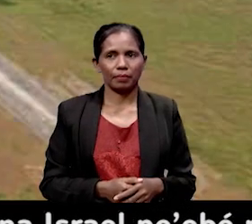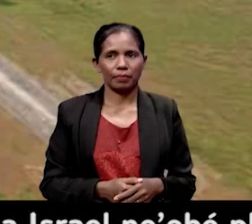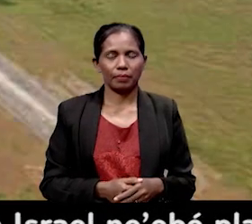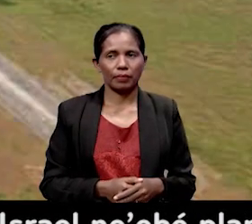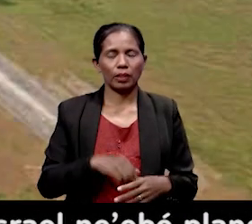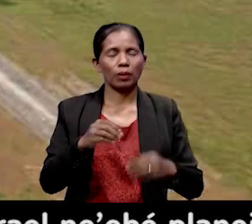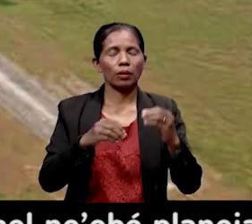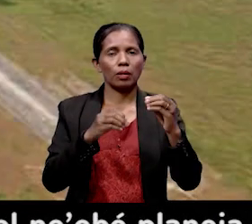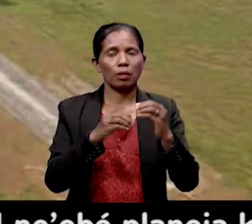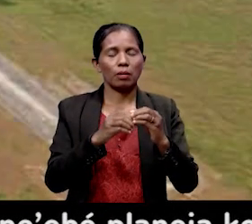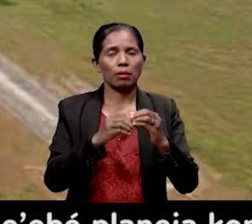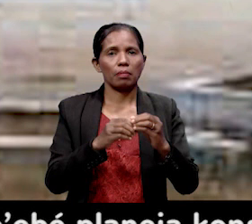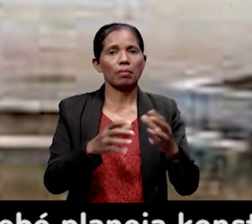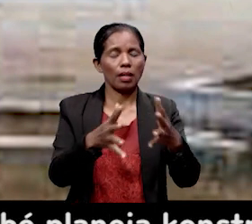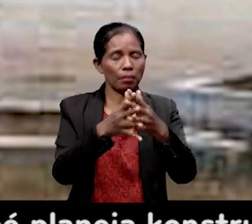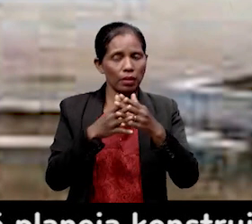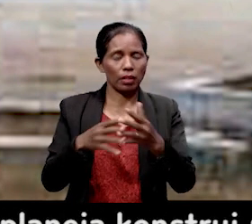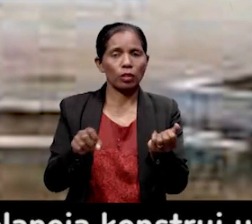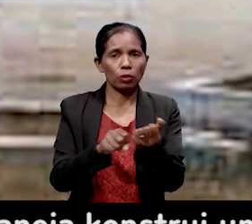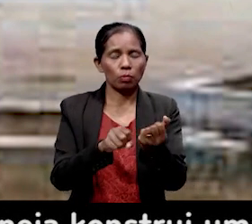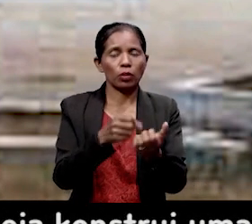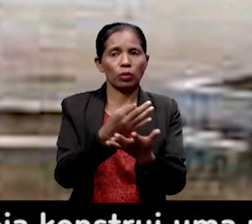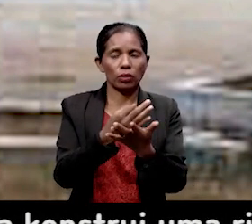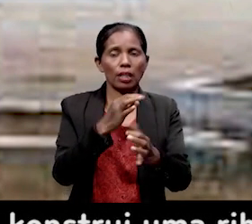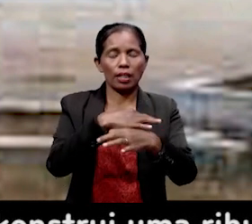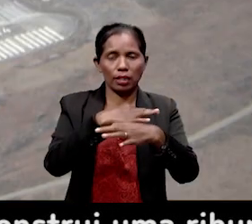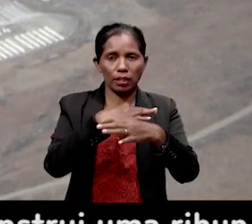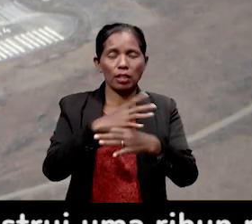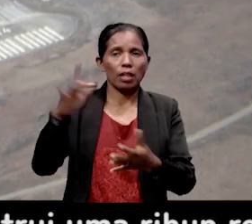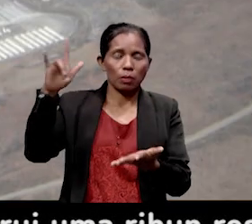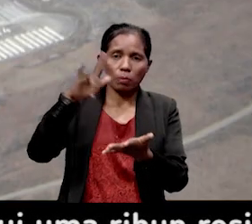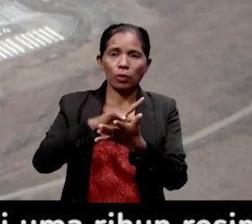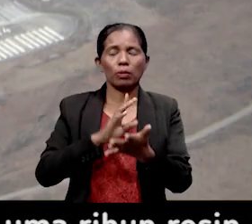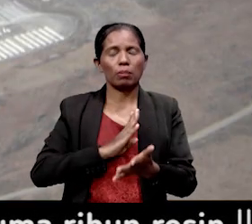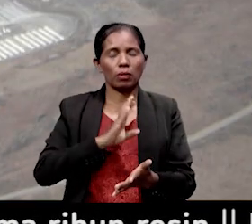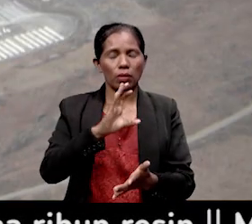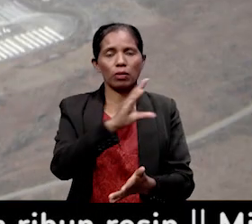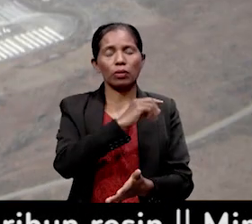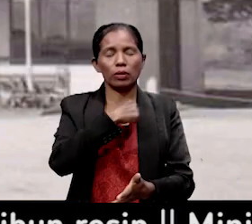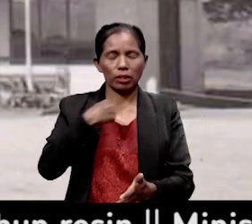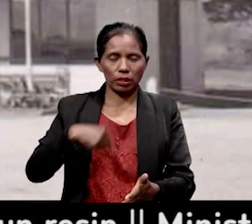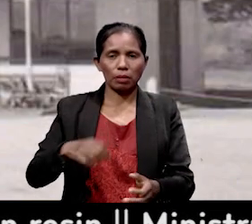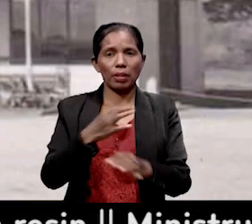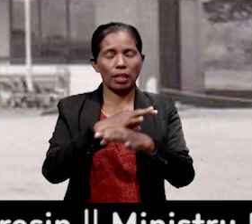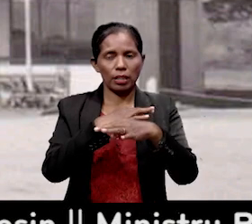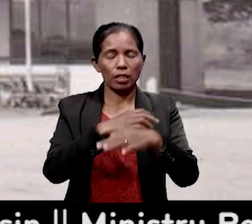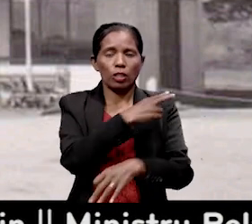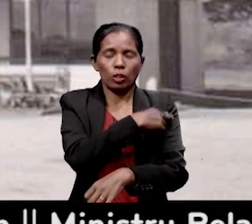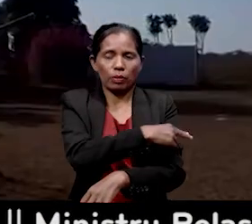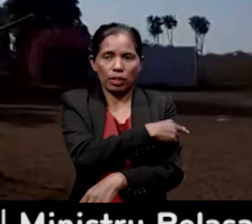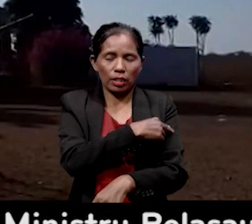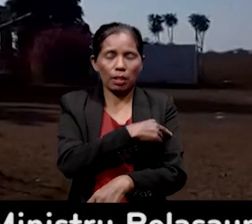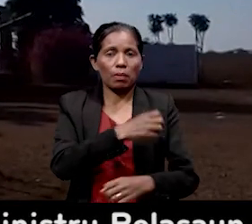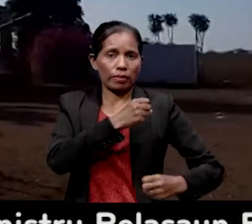Relacion aos Estados Unidos América nebe apoio orçamento ho di halo reabilitação ba aeroporto Baucau, no China nebe se halo construção hospital militar ba FFD